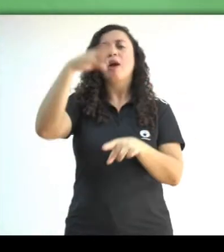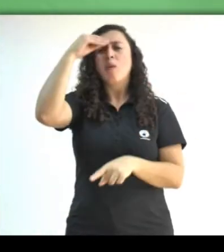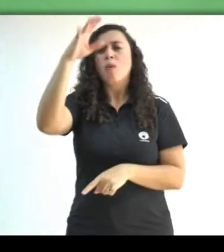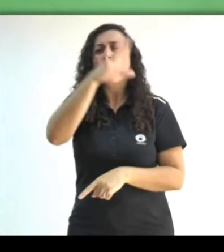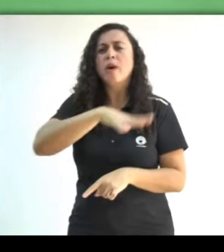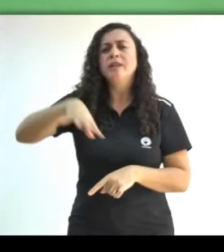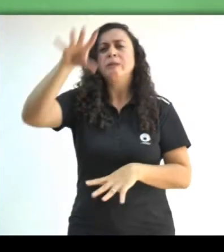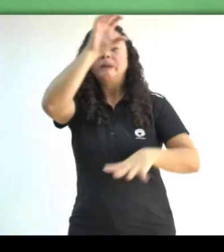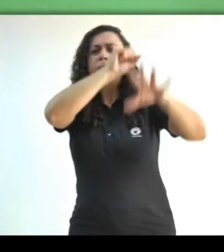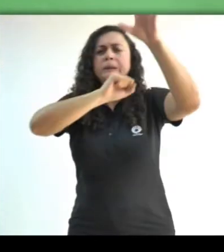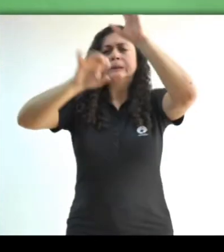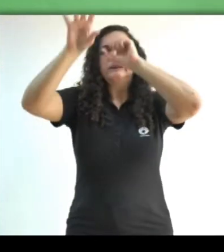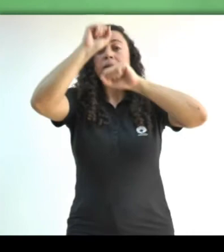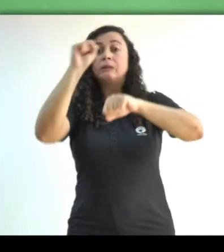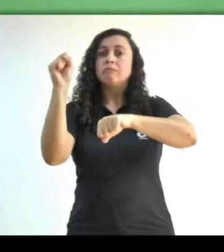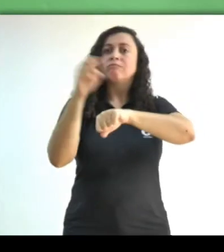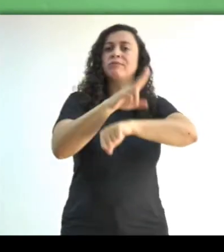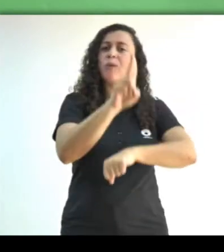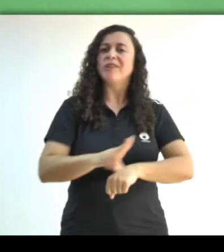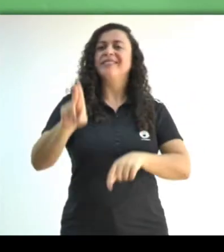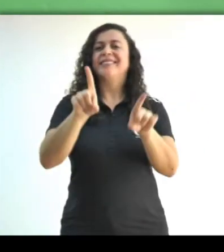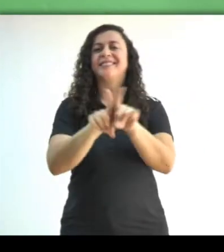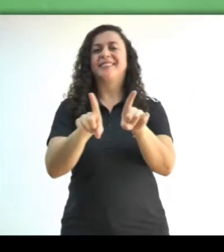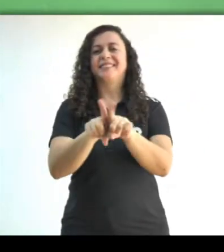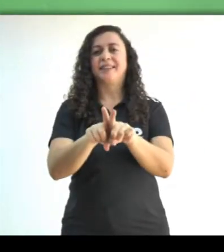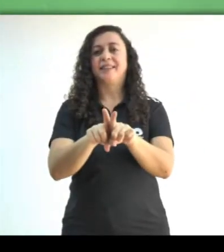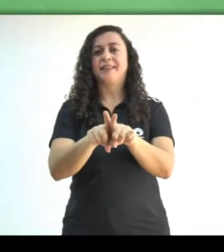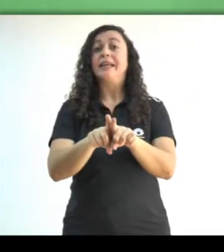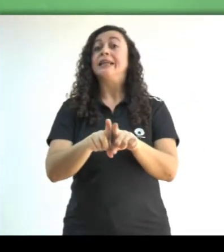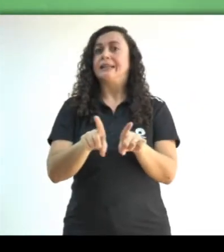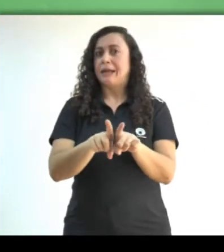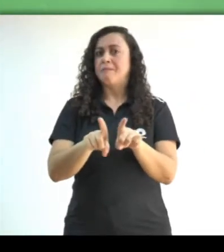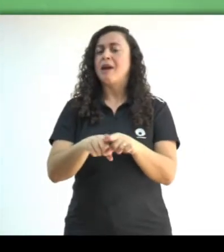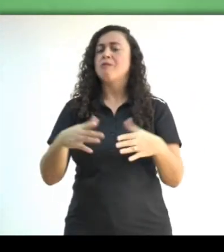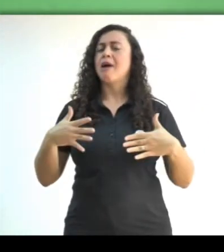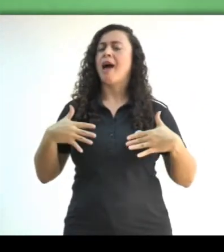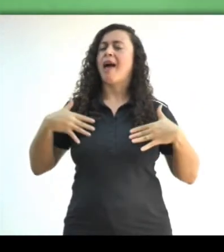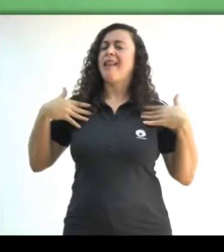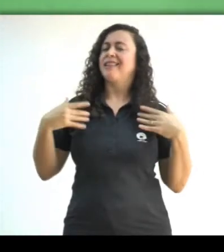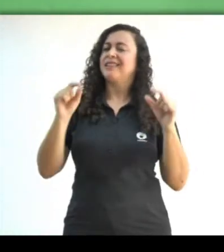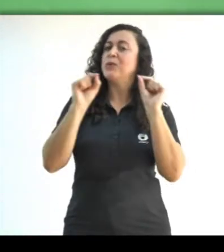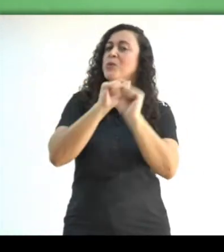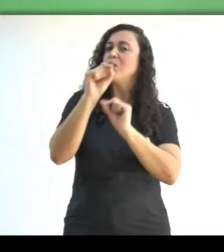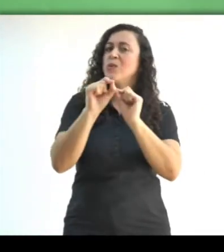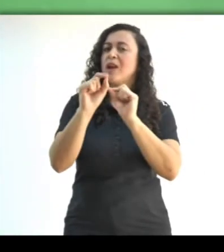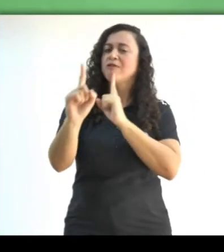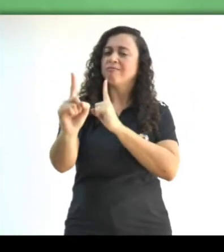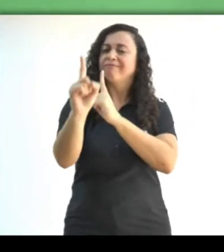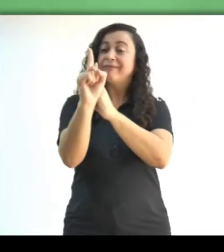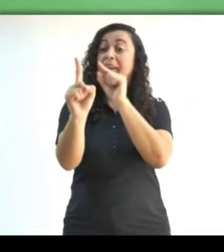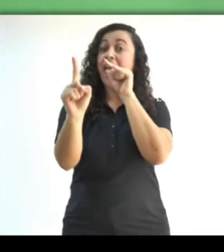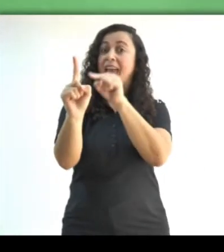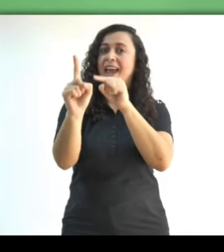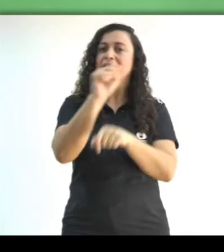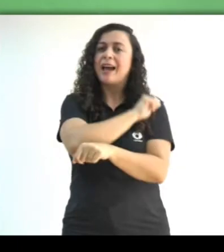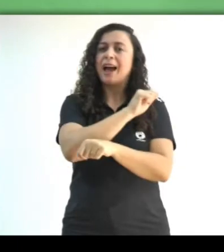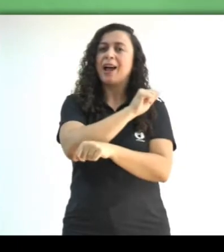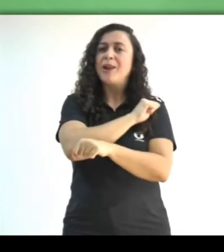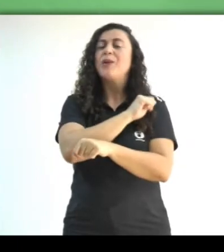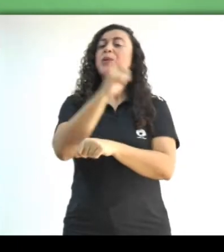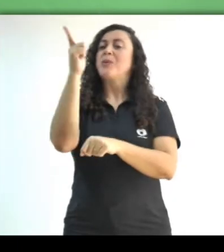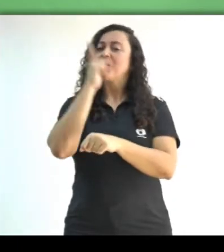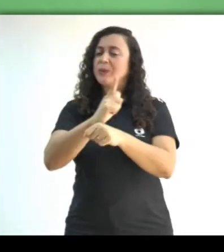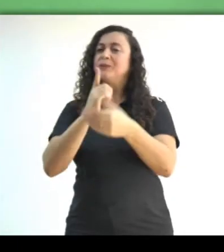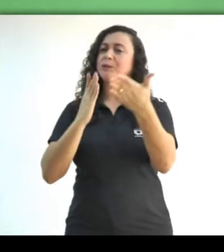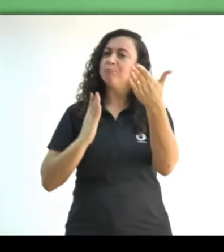conhecimento e poder ingressar na universidade. E é uma alegria quando a gente atende um aluno que prestou vestibular, ingressou na